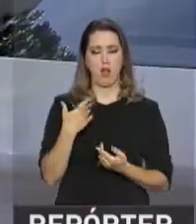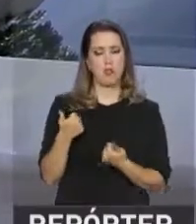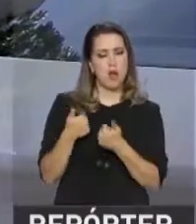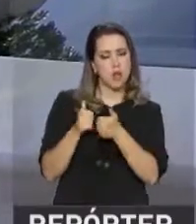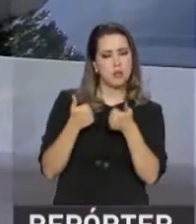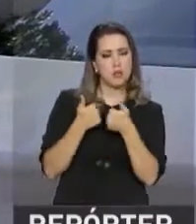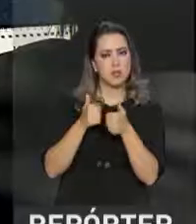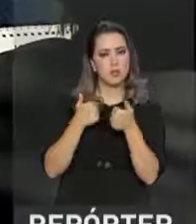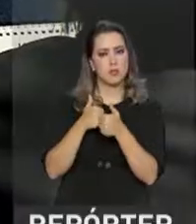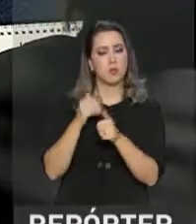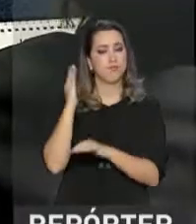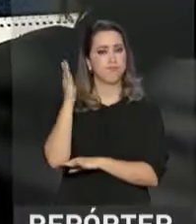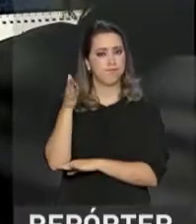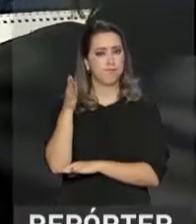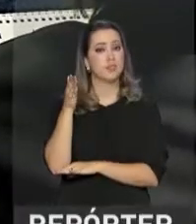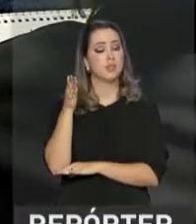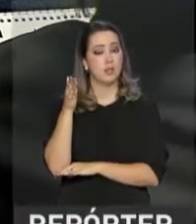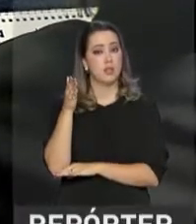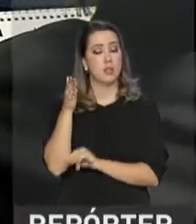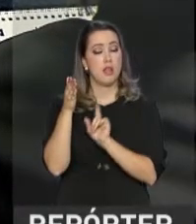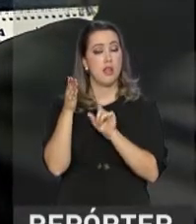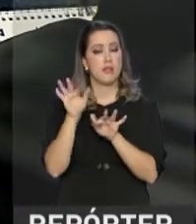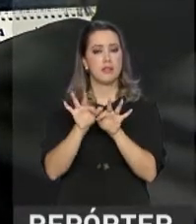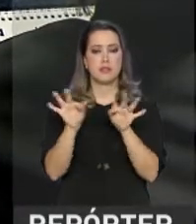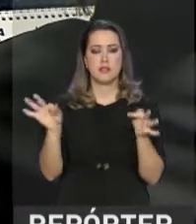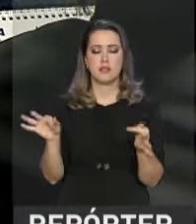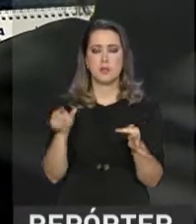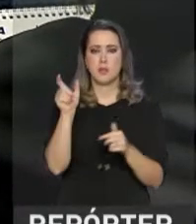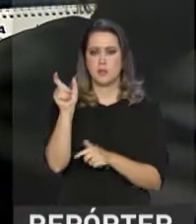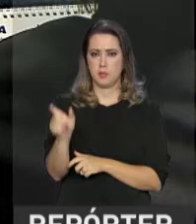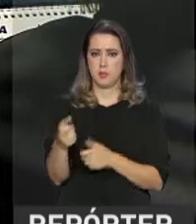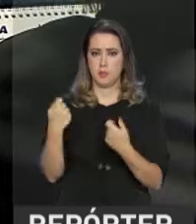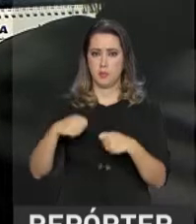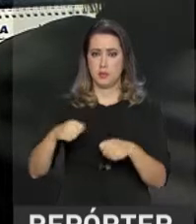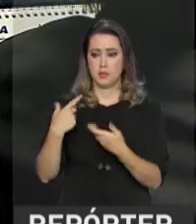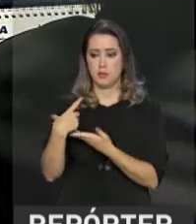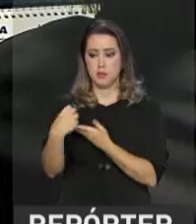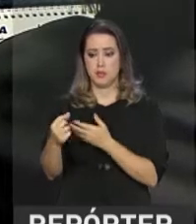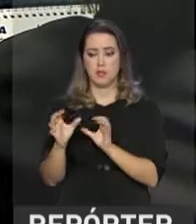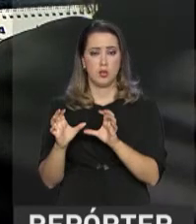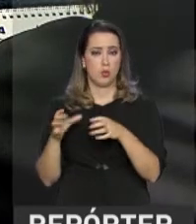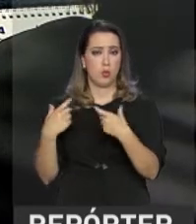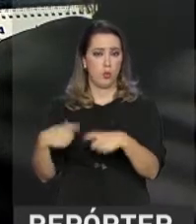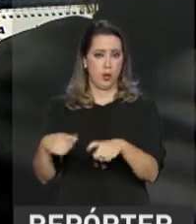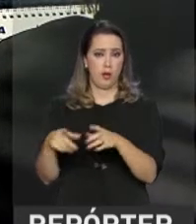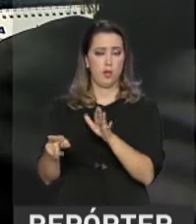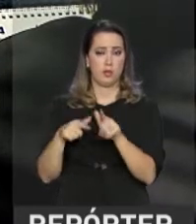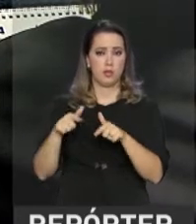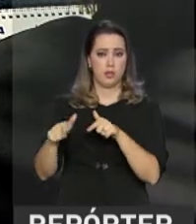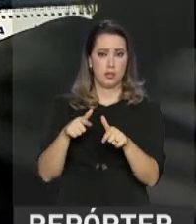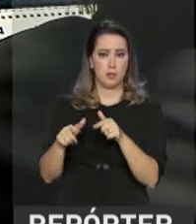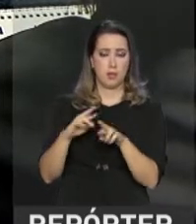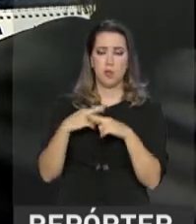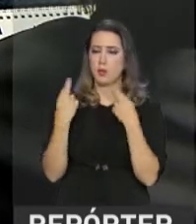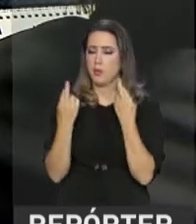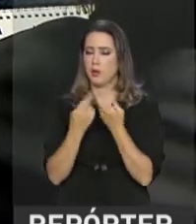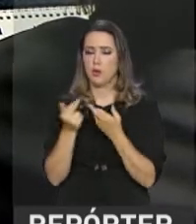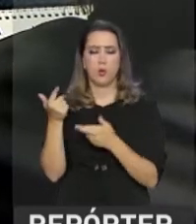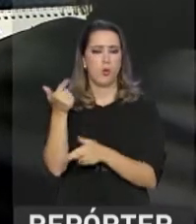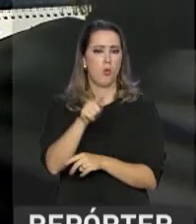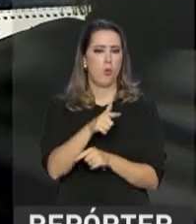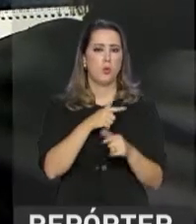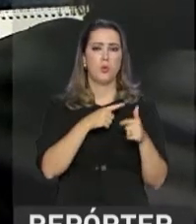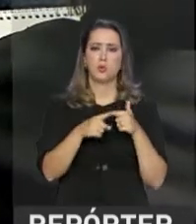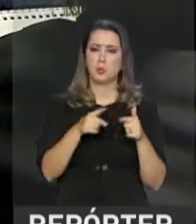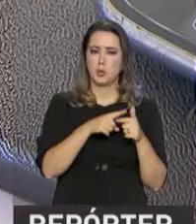de táxi o processo é simples quando o servidor precisa sair do órgão onde trabalho para participar de uma reunião ou para